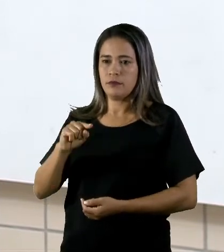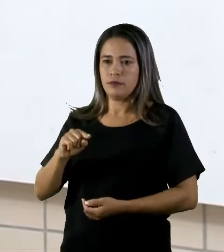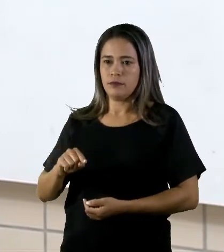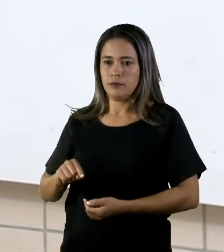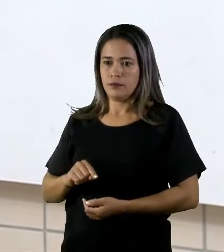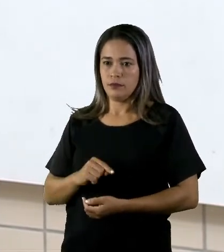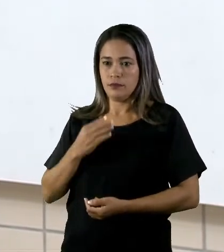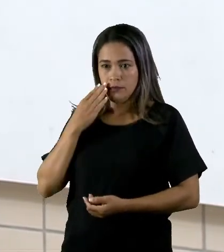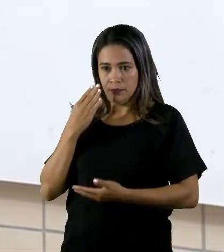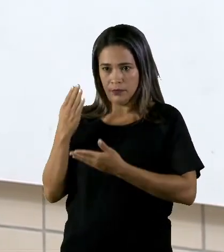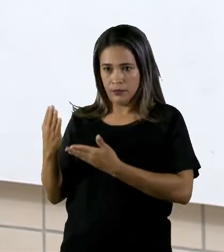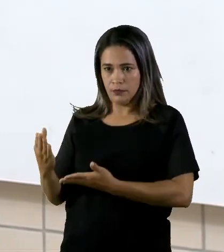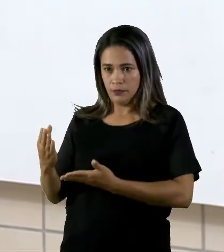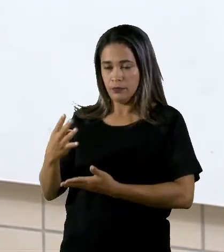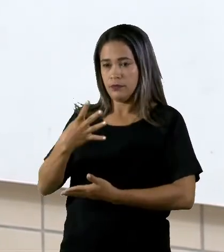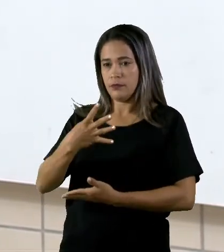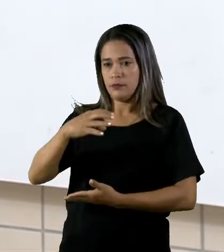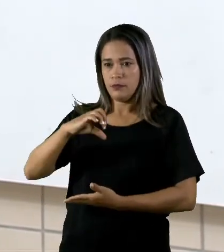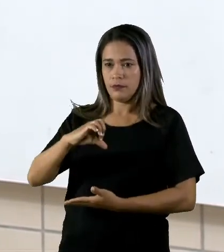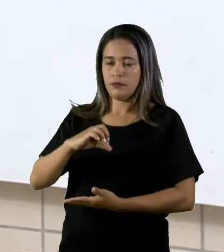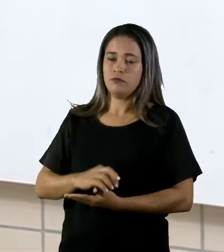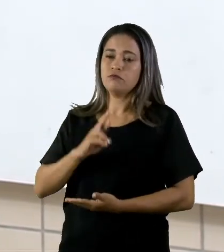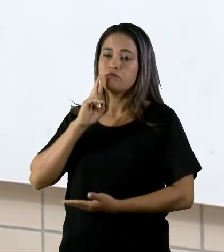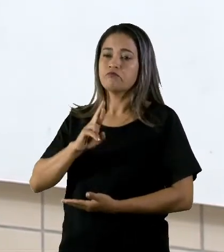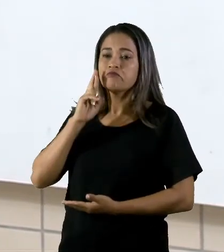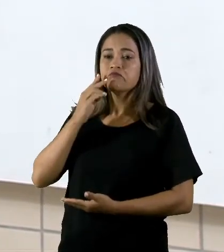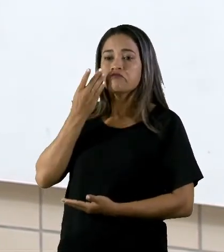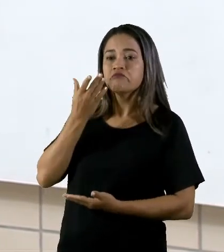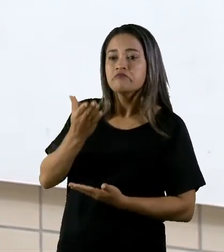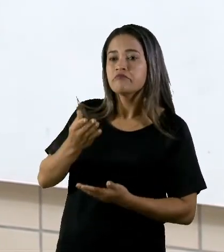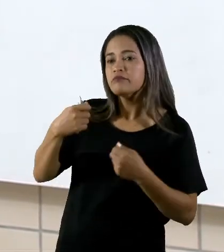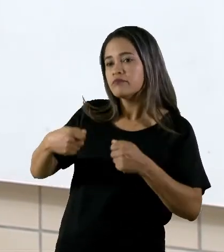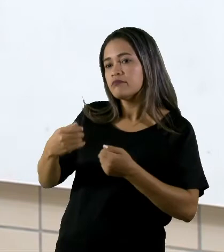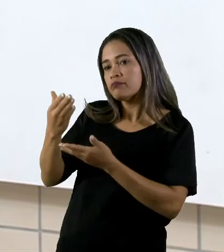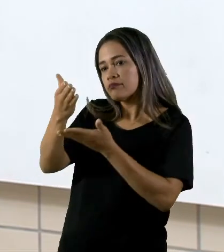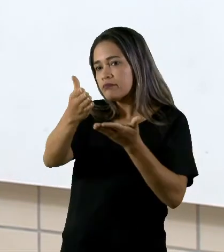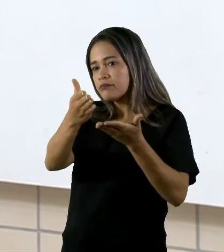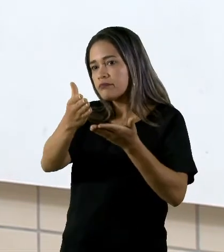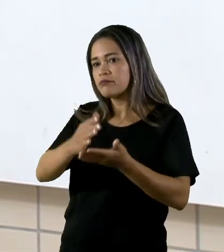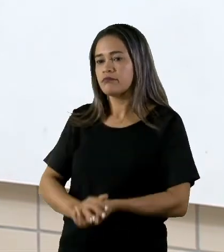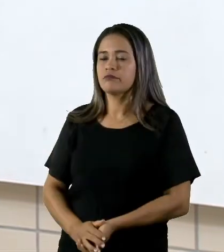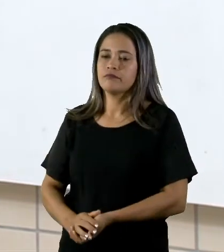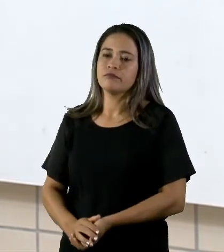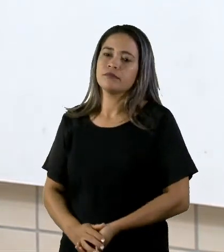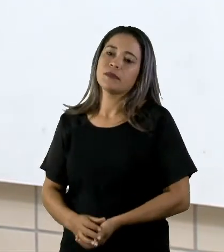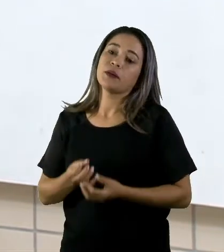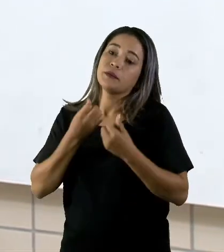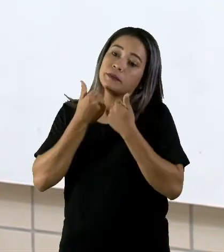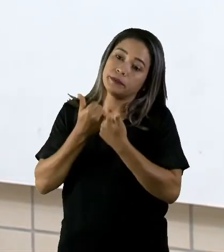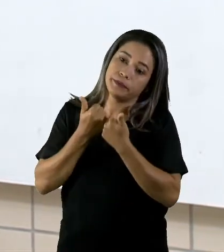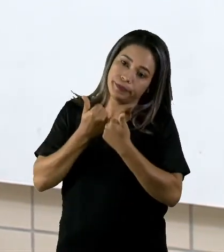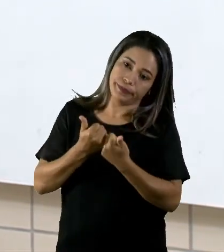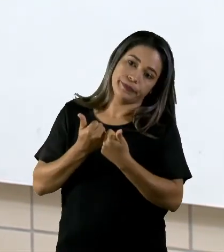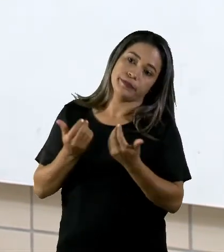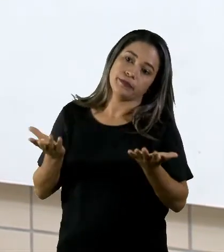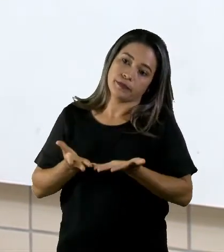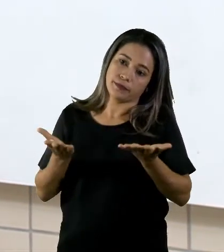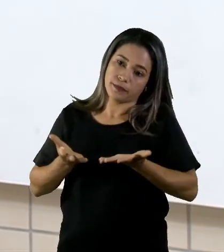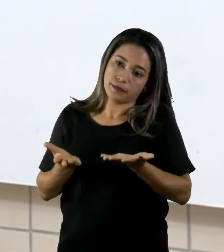para vocês. Todas as informações que eu preciso estão aqui. Bom, agora